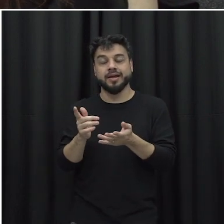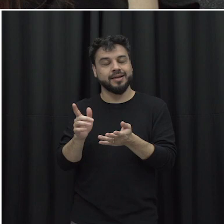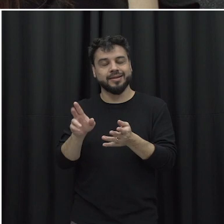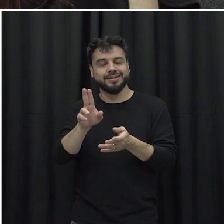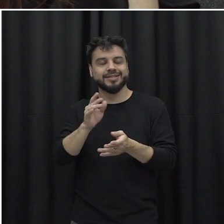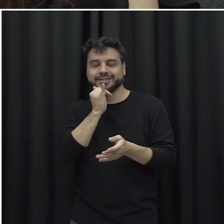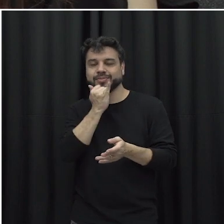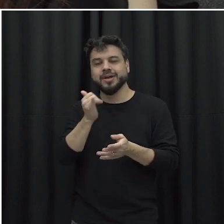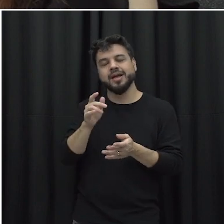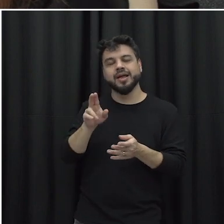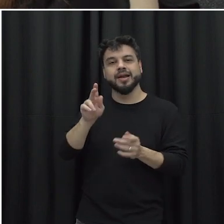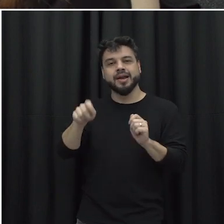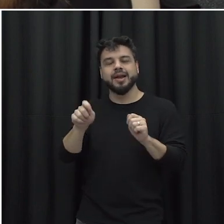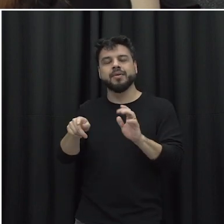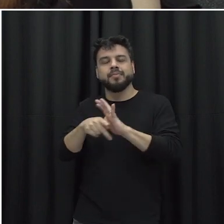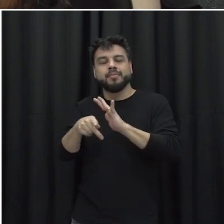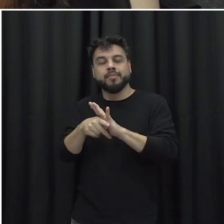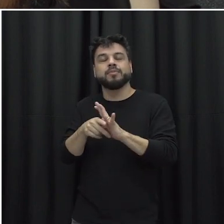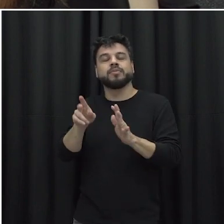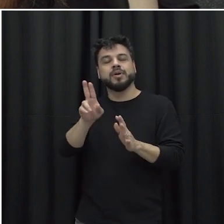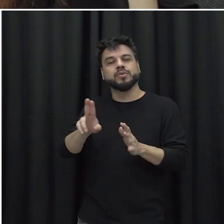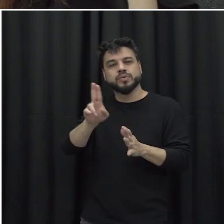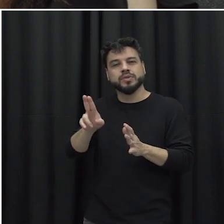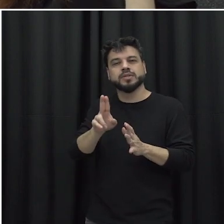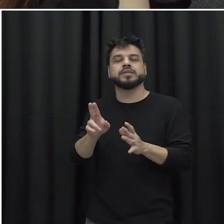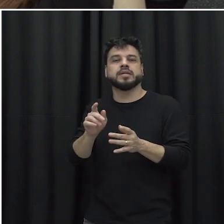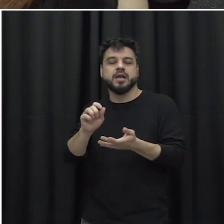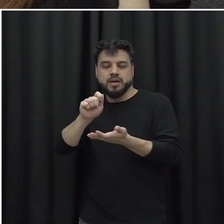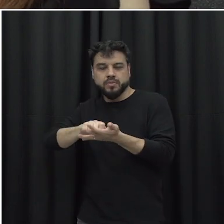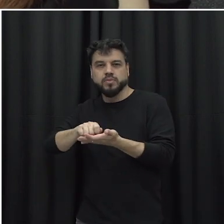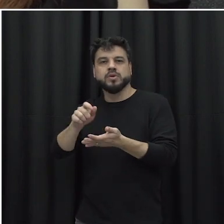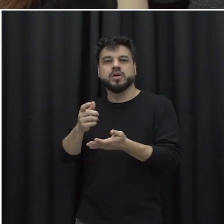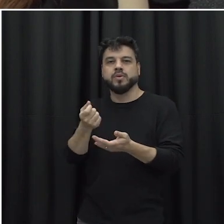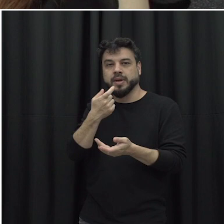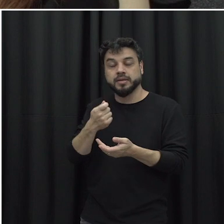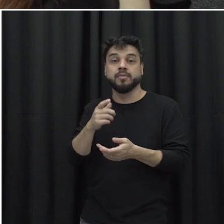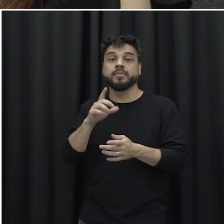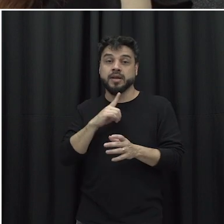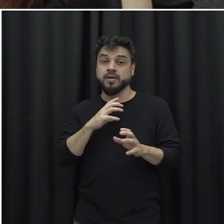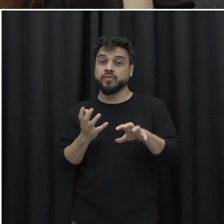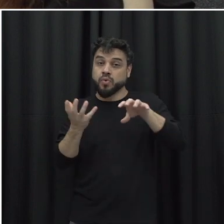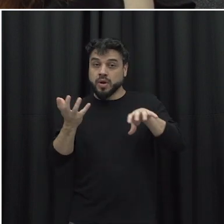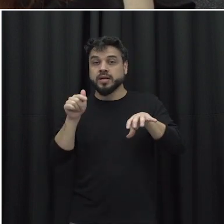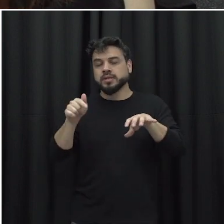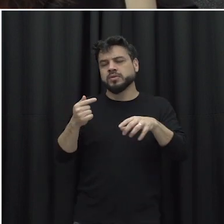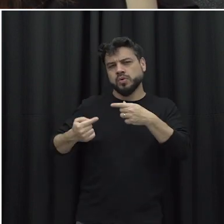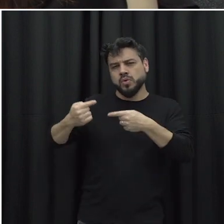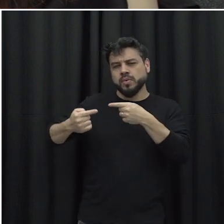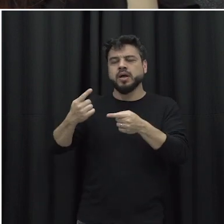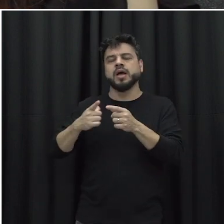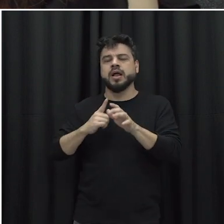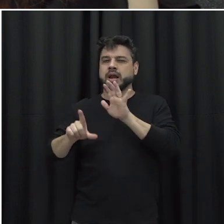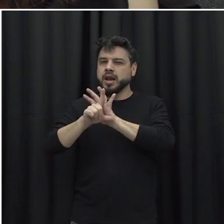Houve um avanço um pouco maior no Congresso com relação até a fazer um projeto de lei para isso em